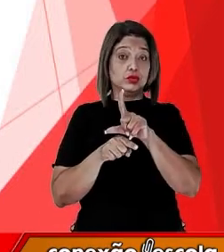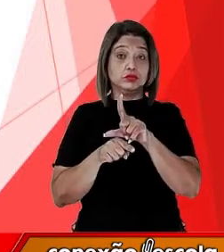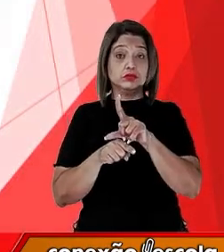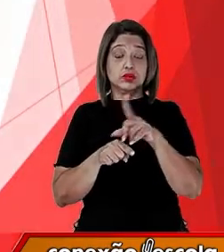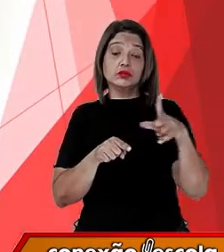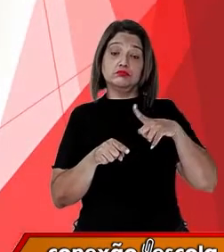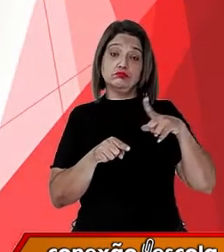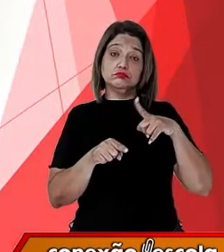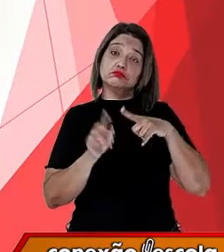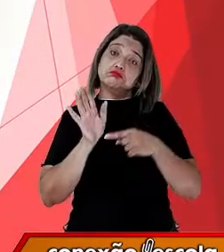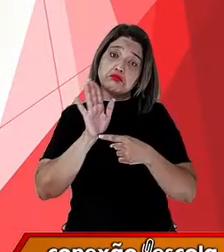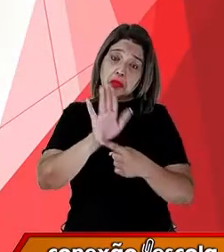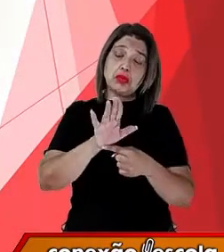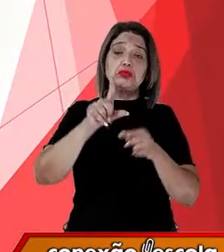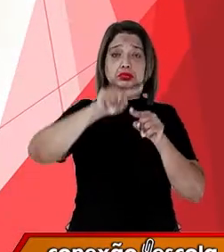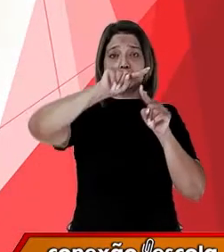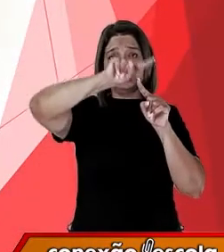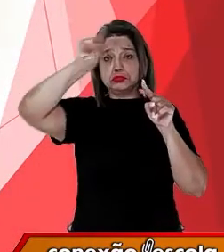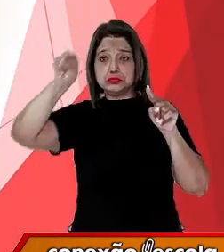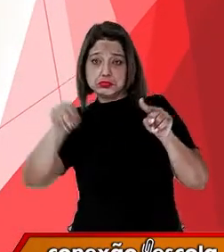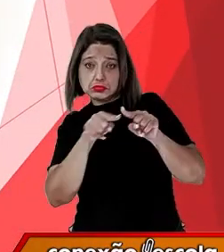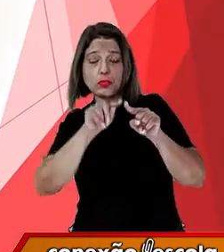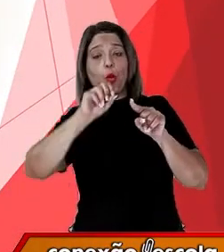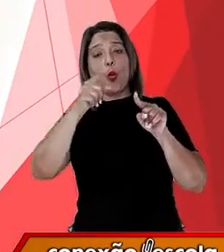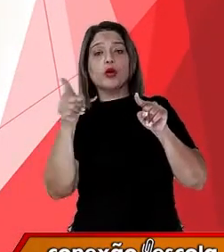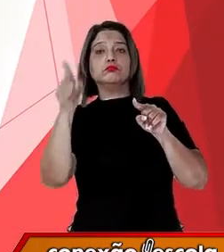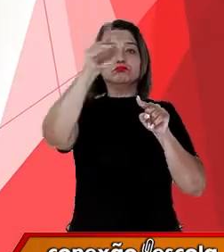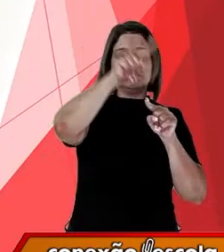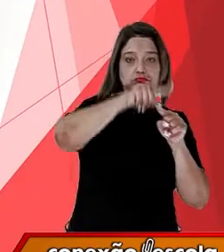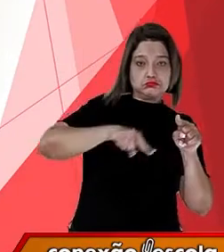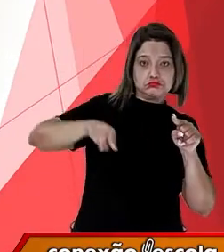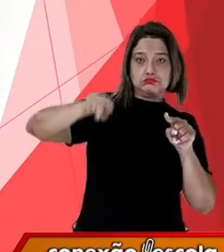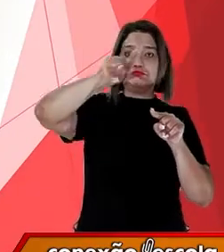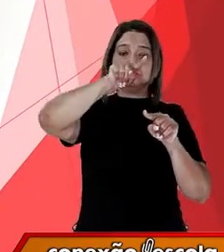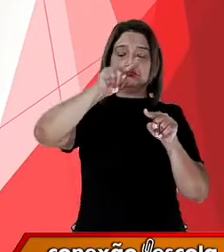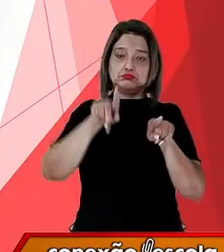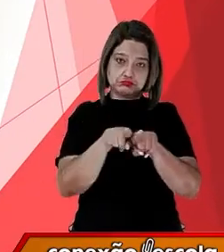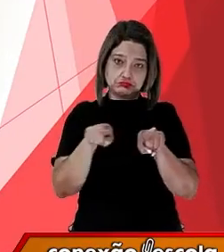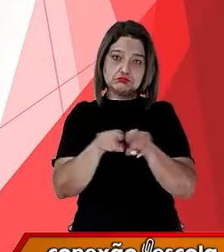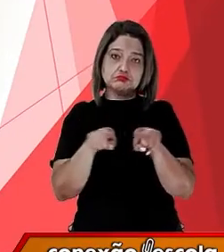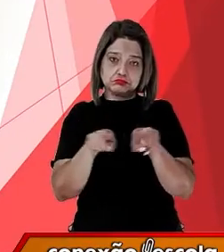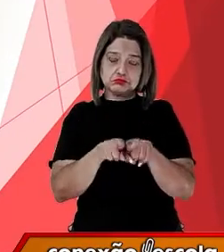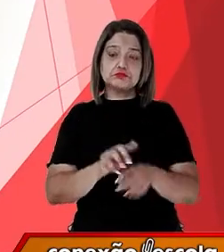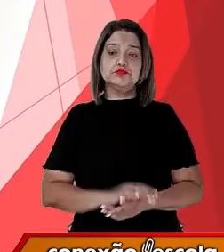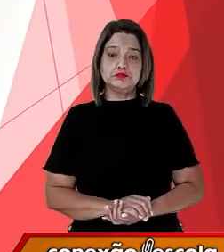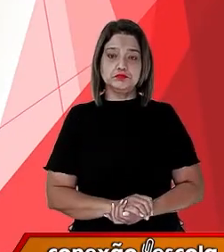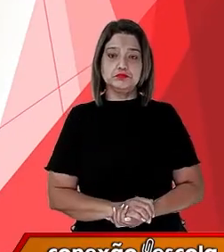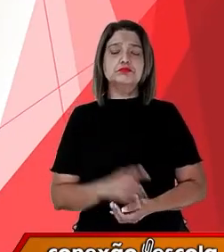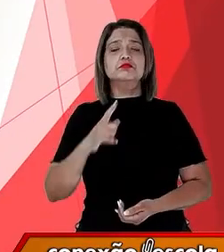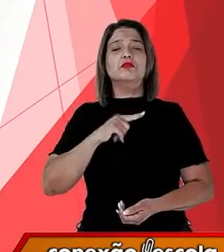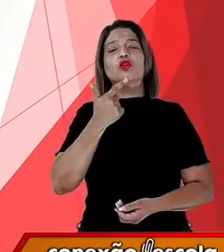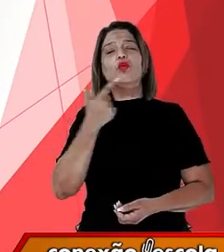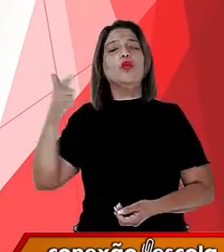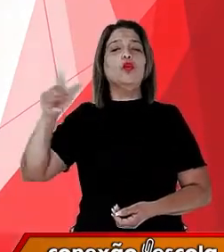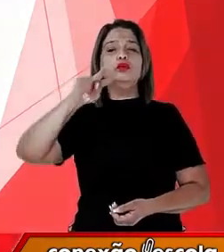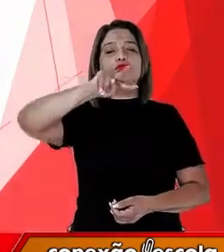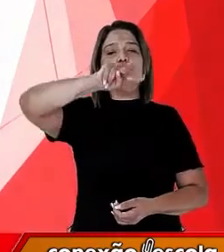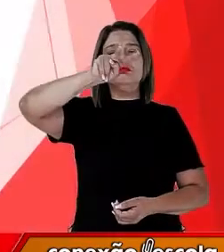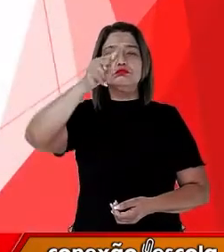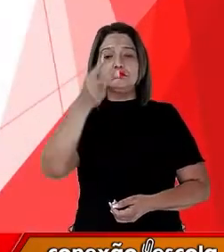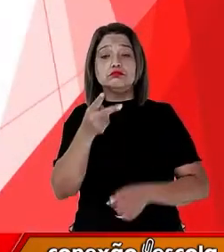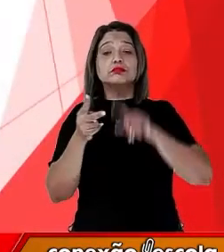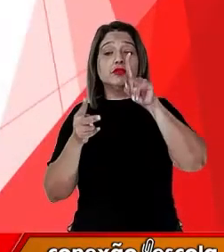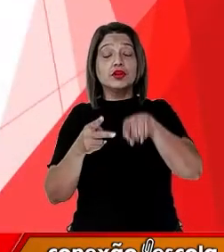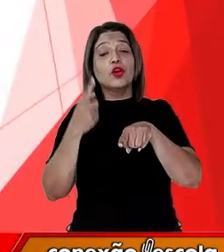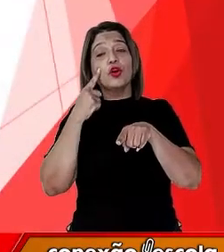que pode ser horário ou anti-horário. Outro caso de rotação são esses